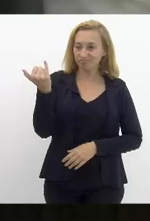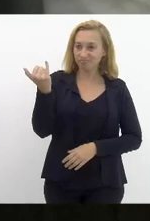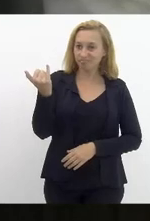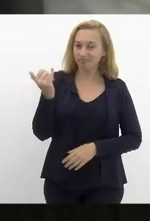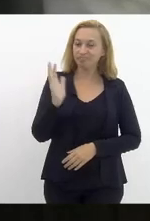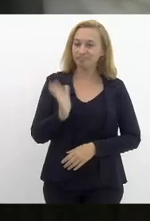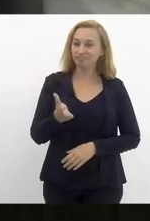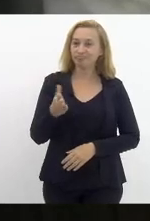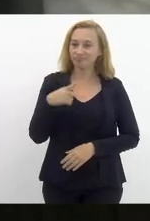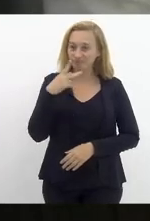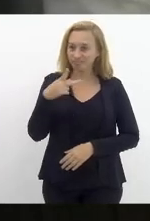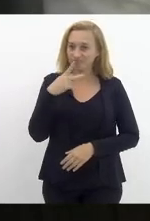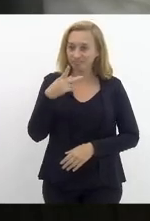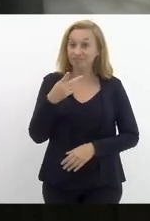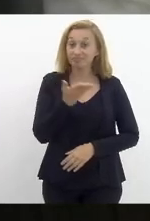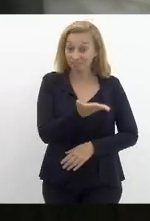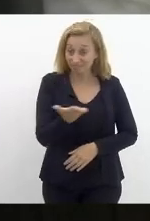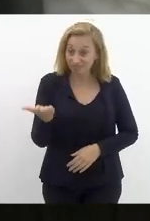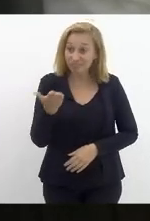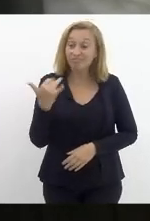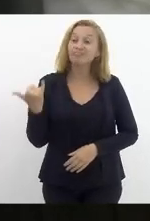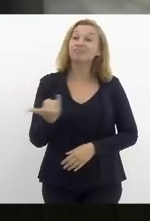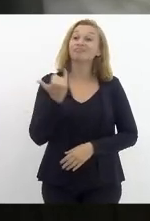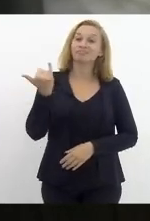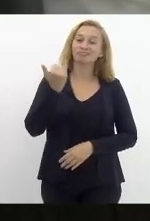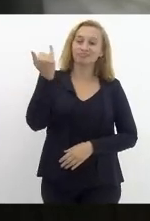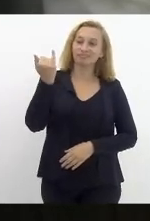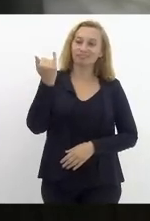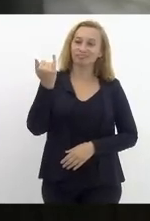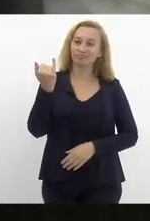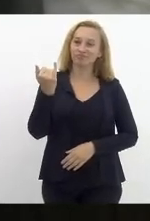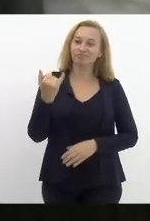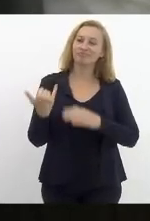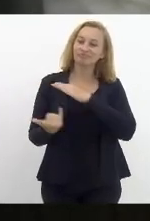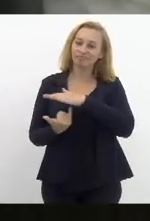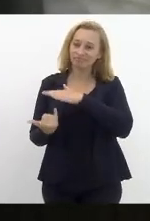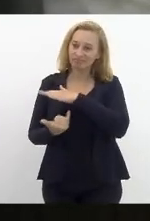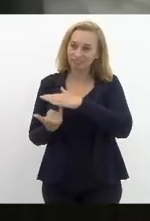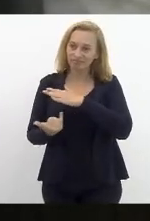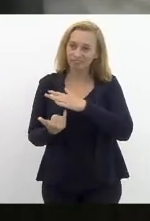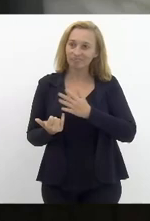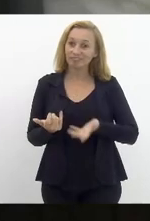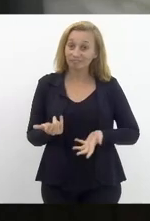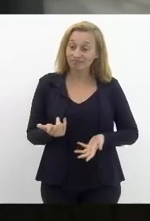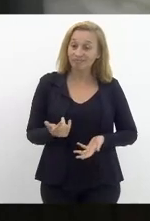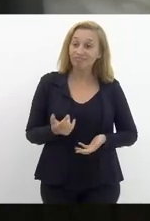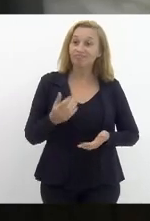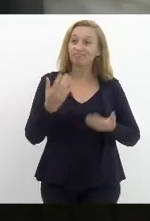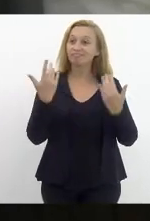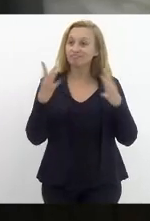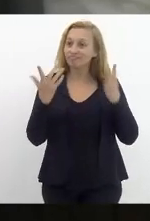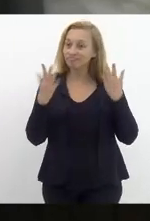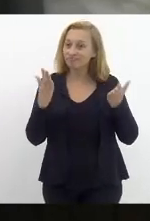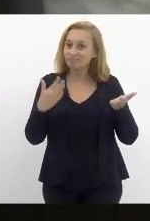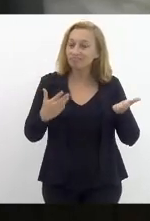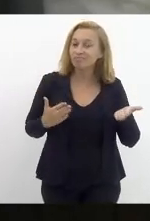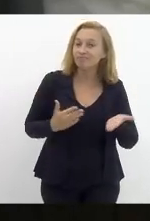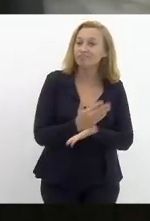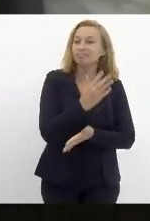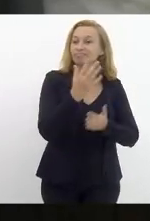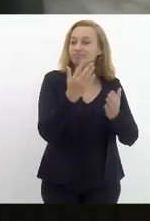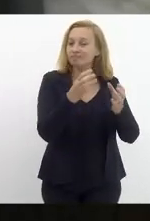desde já afirmo isso, vocês são muito importantes para a instituição. Parabéns por terem passado num dos